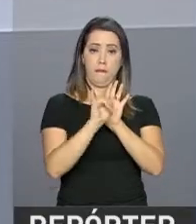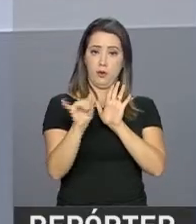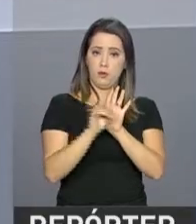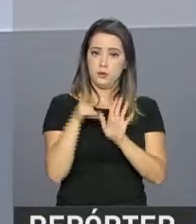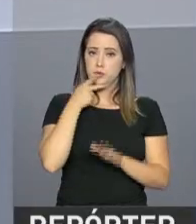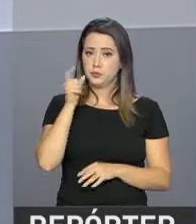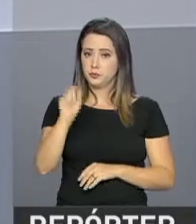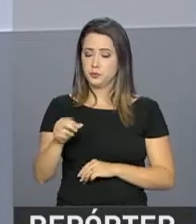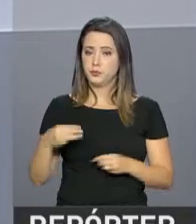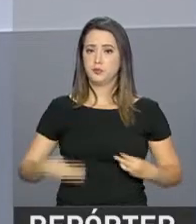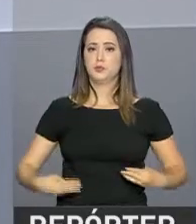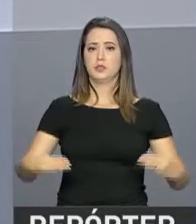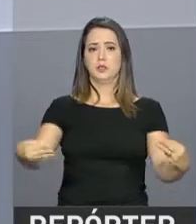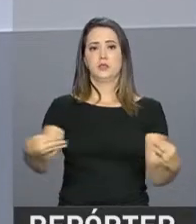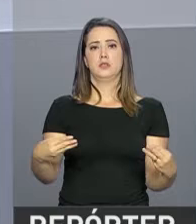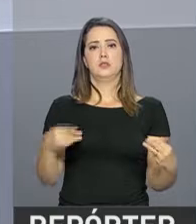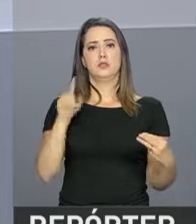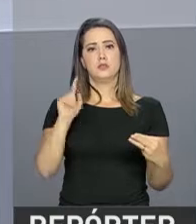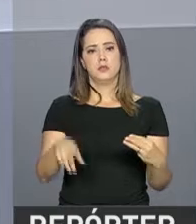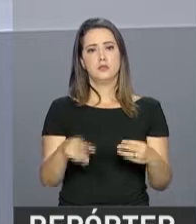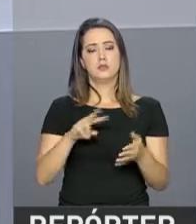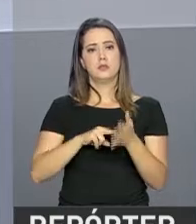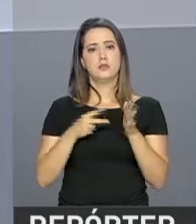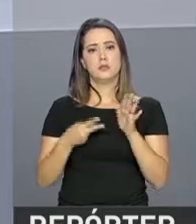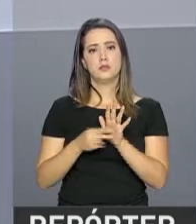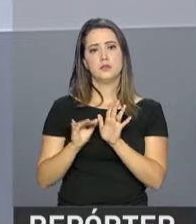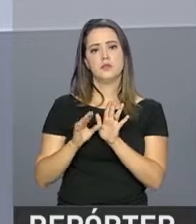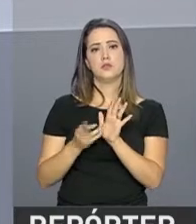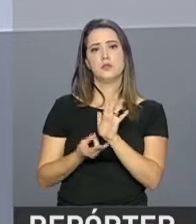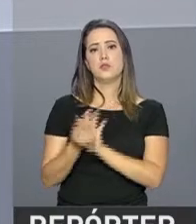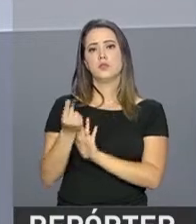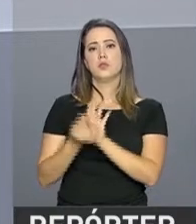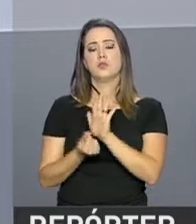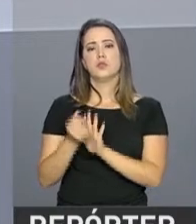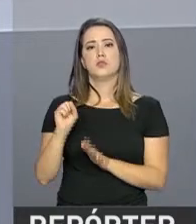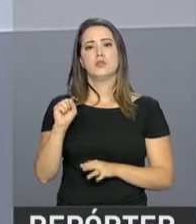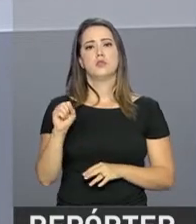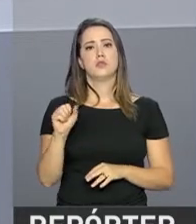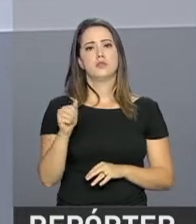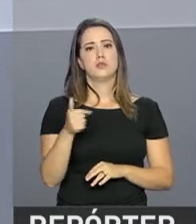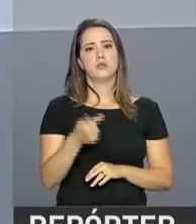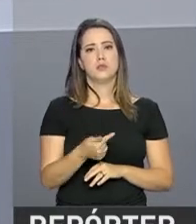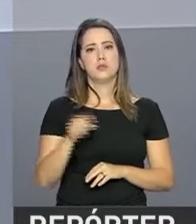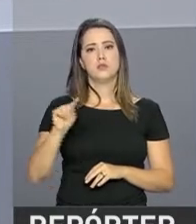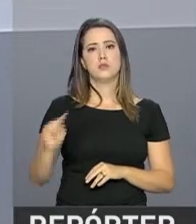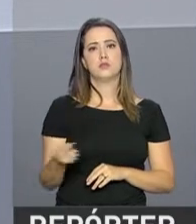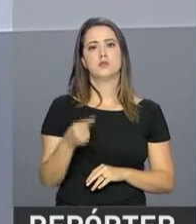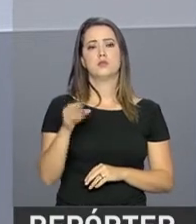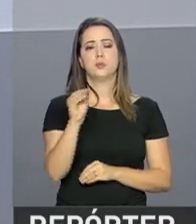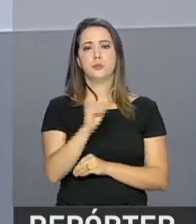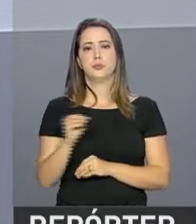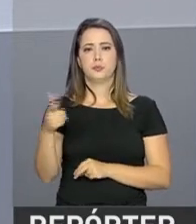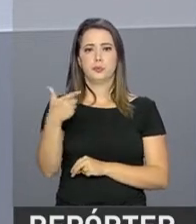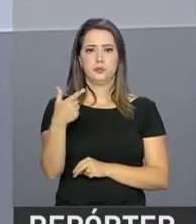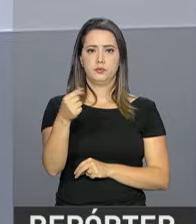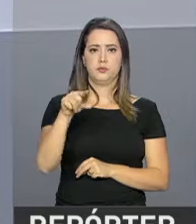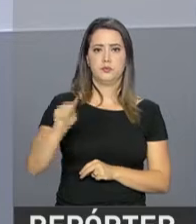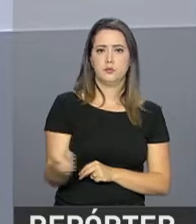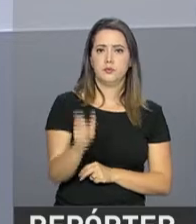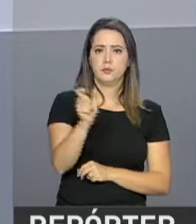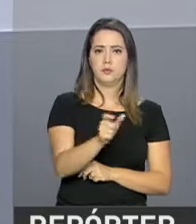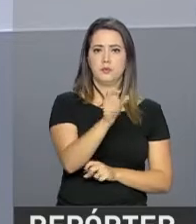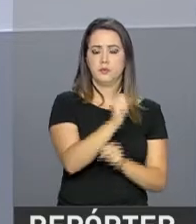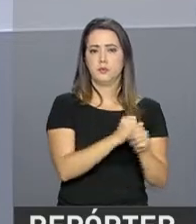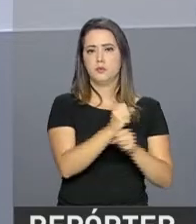edital mencionado pelo ministro Torquato Jardim vai significar um investimento de mais de R$87 mil para tratar cerca de 20